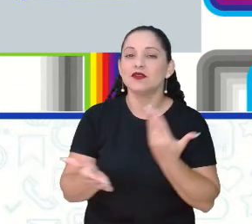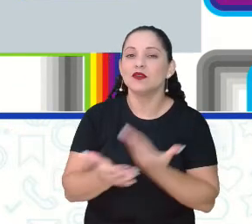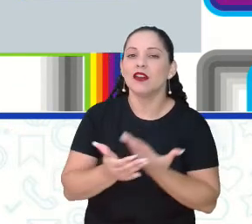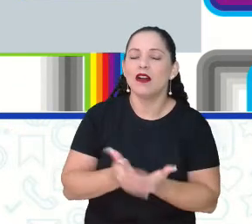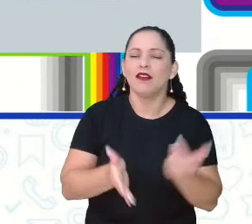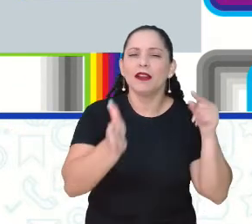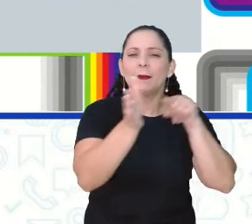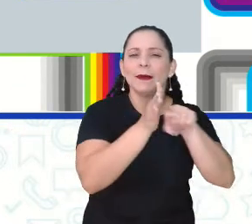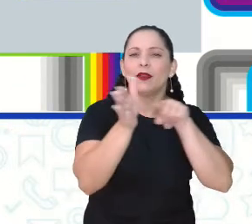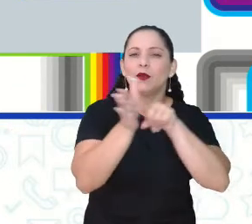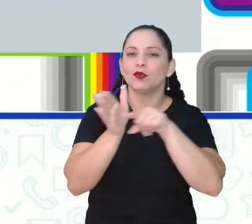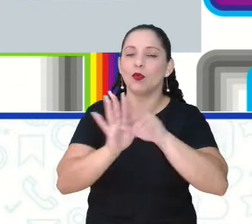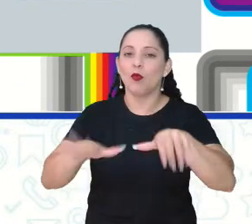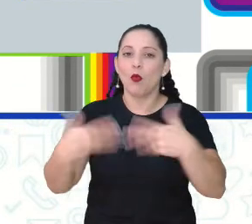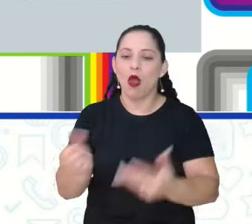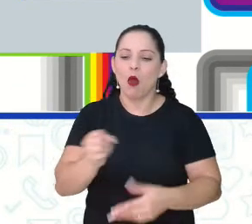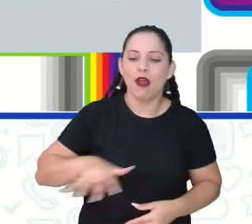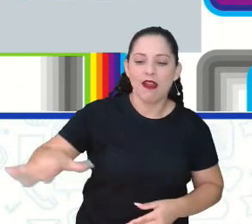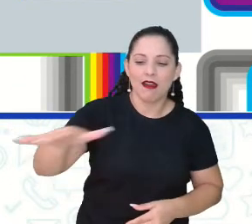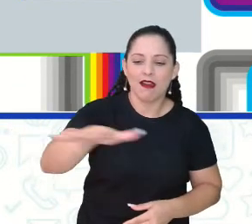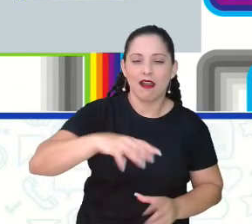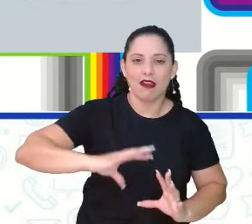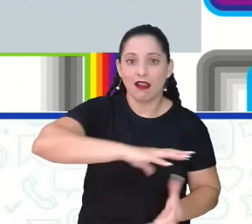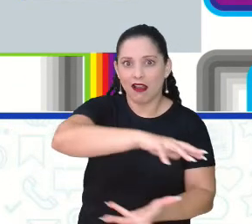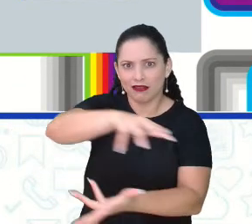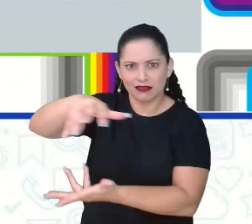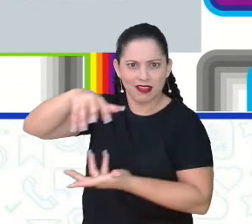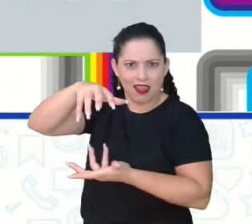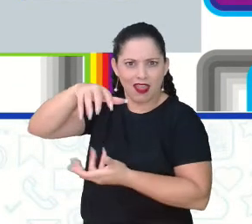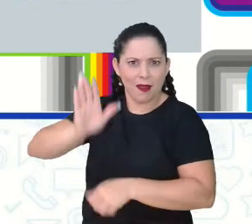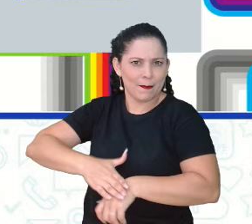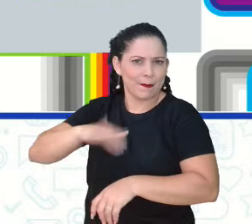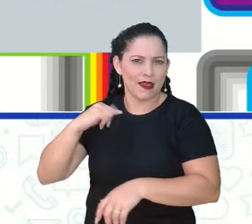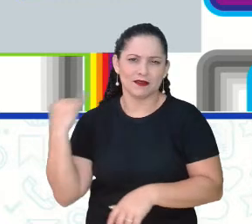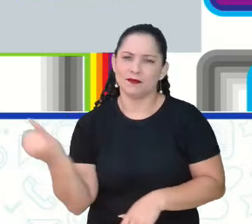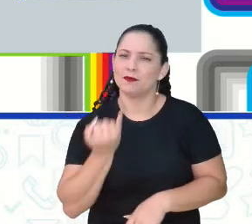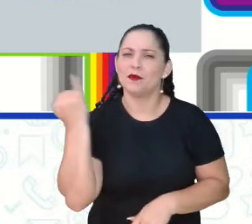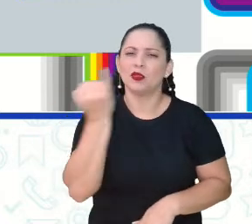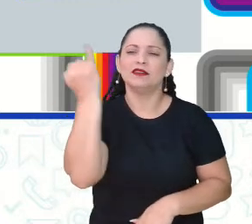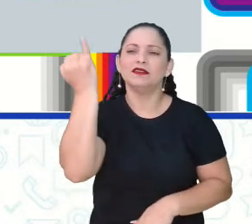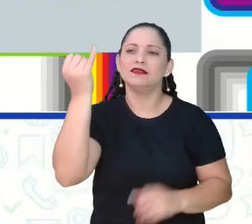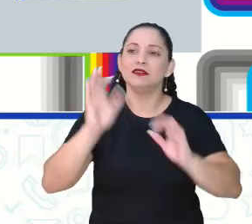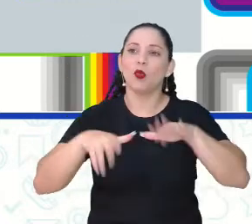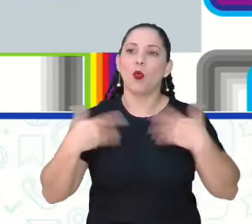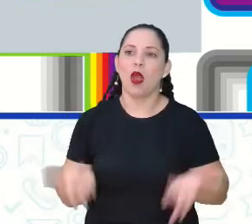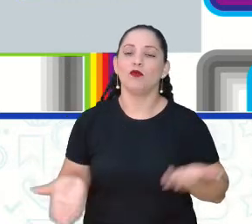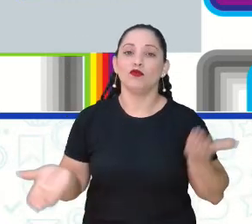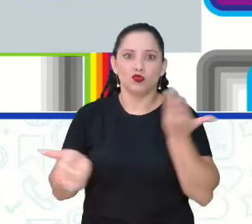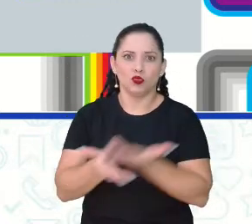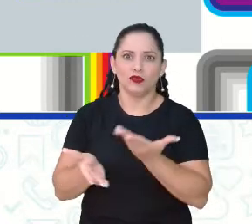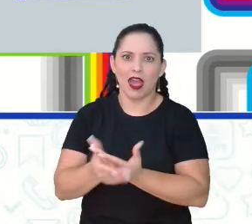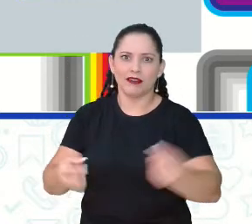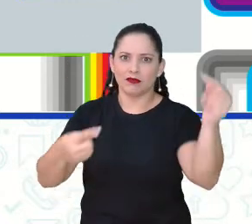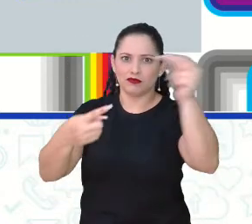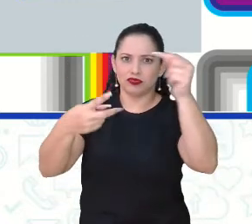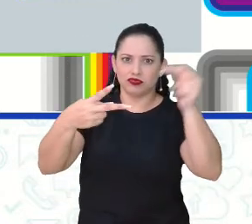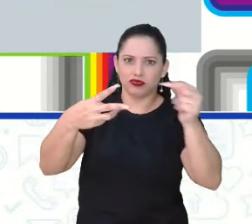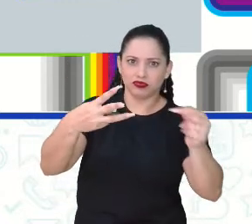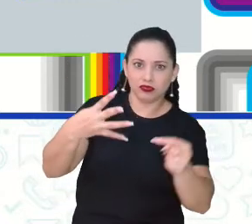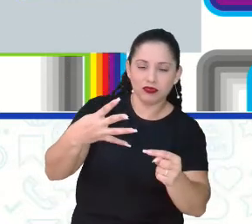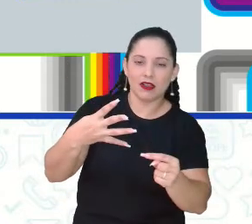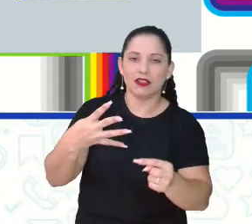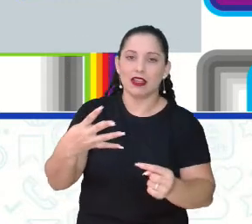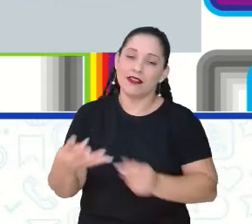Qual das esferas da Terra você vota como a mais importante? Então, nós estudamos todas essas esferas e eu pedi que